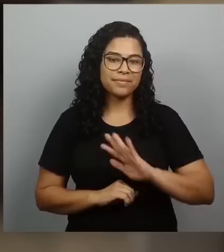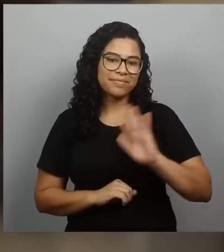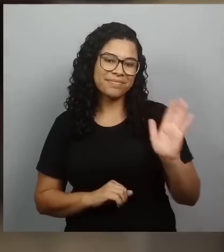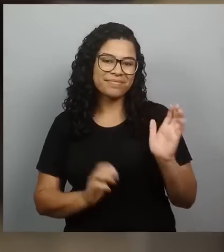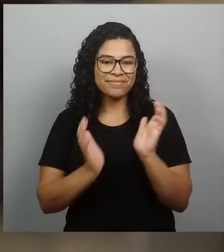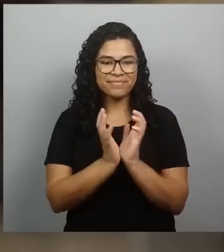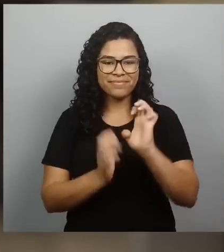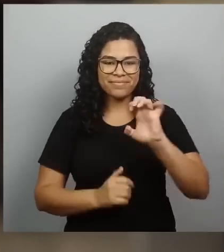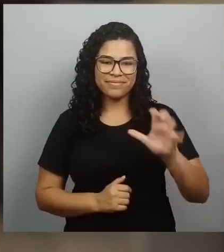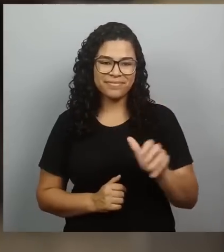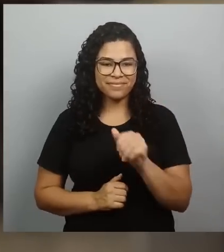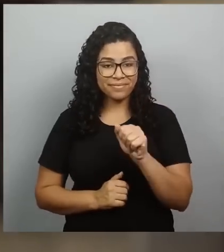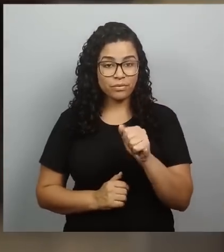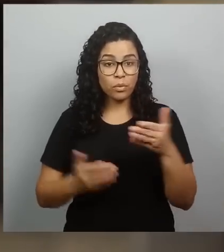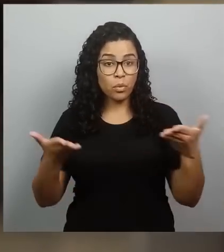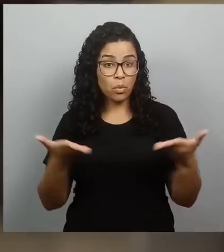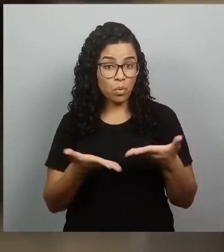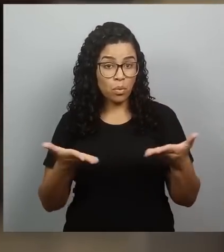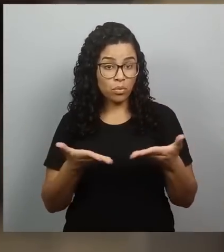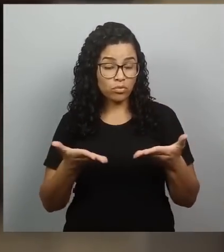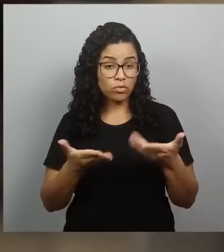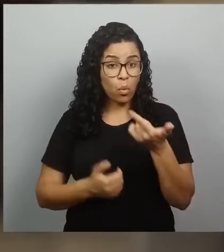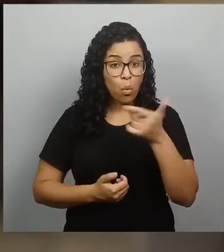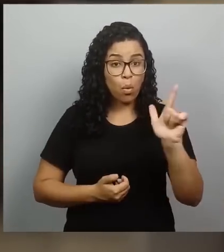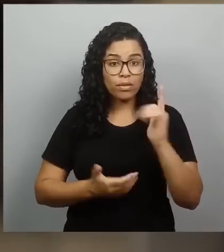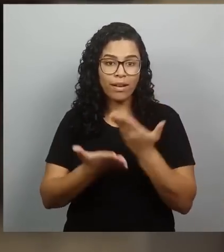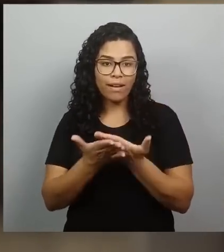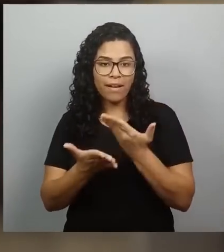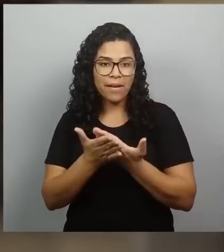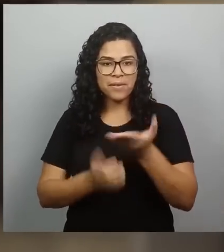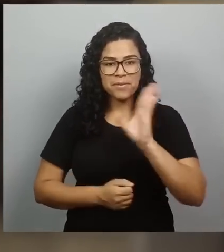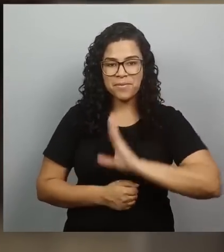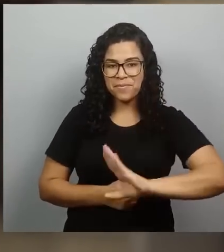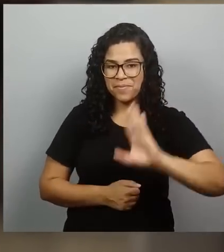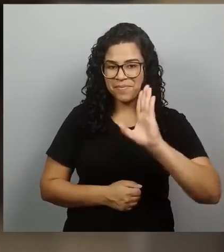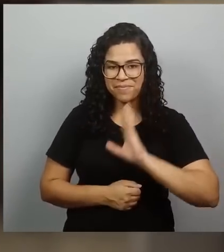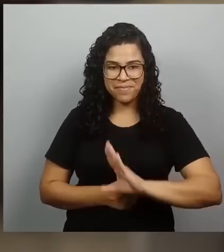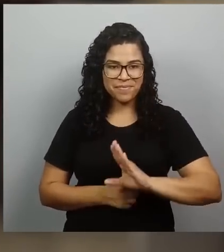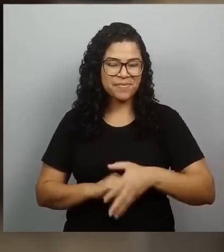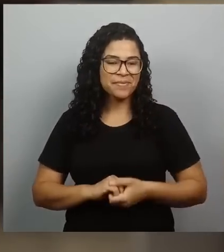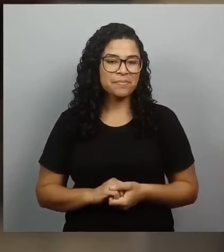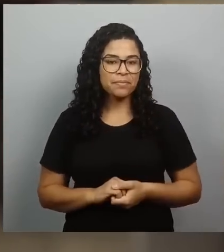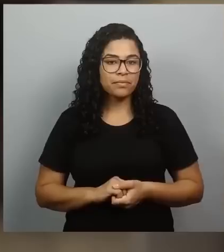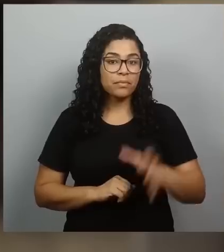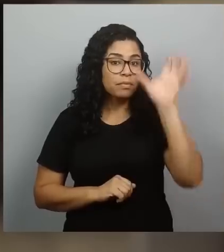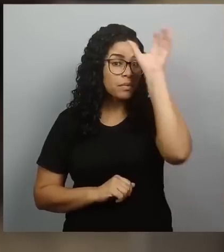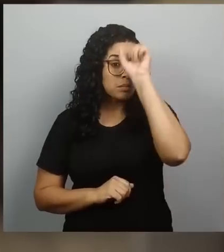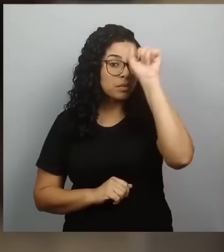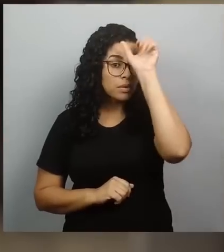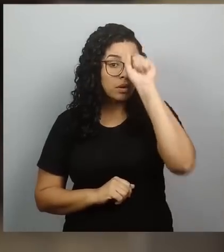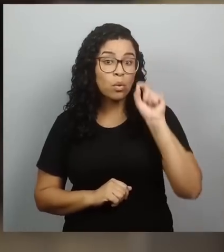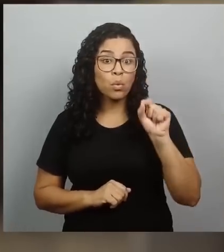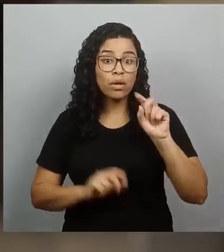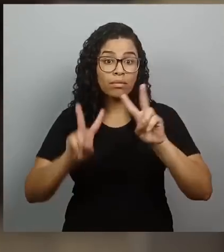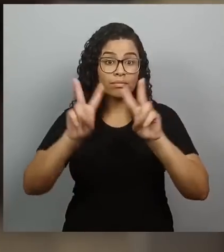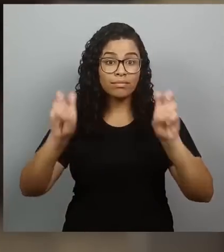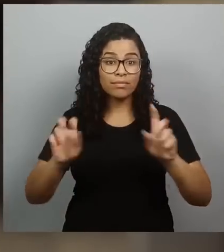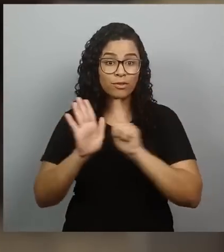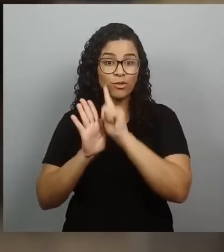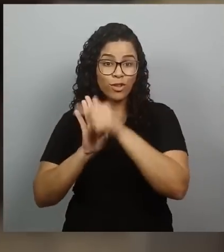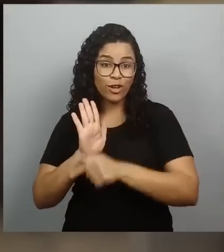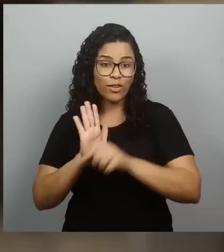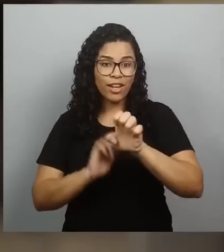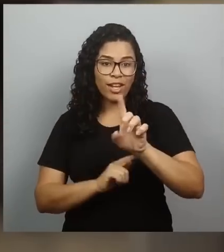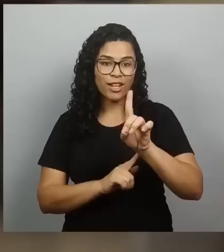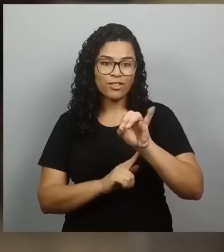E aí, galera da EJA, para hoje, mais uma aula de língua e cultura portuguesa. E aprenderemos sobre gênero